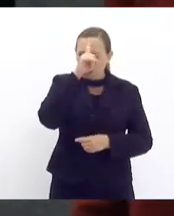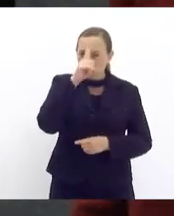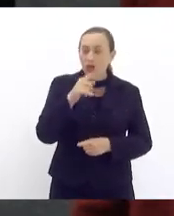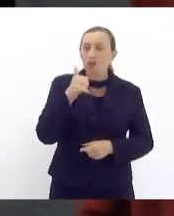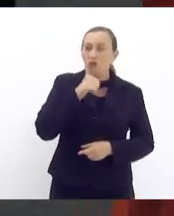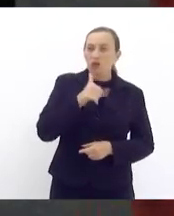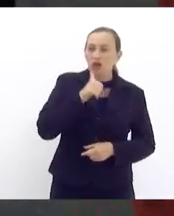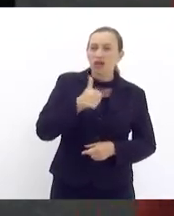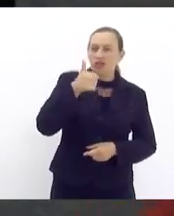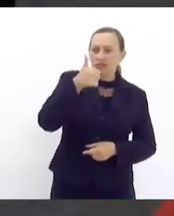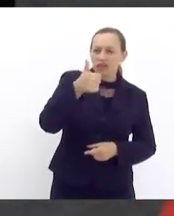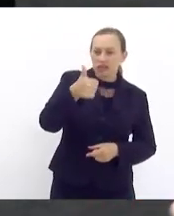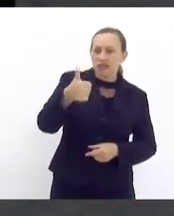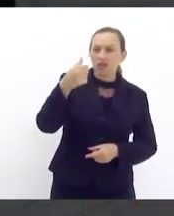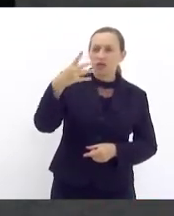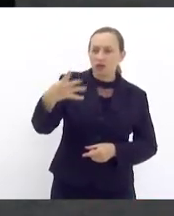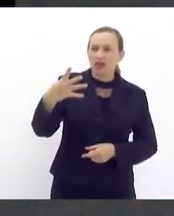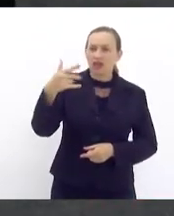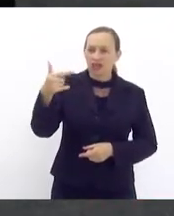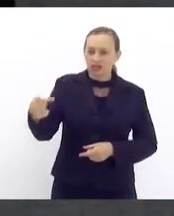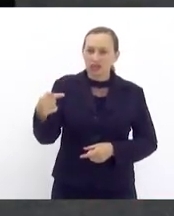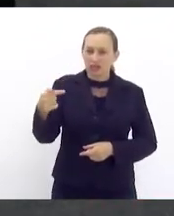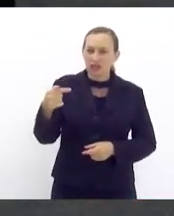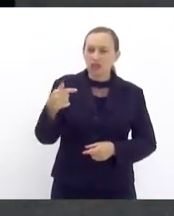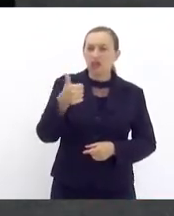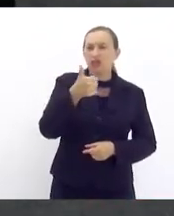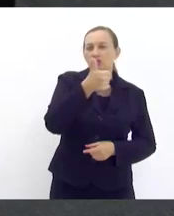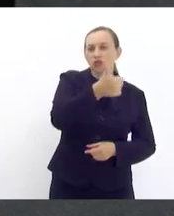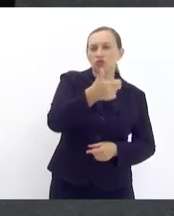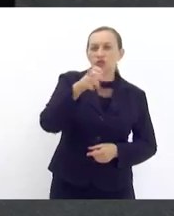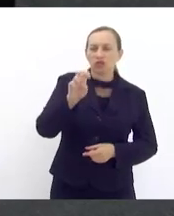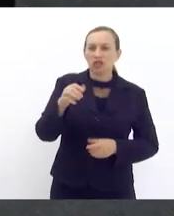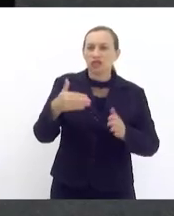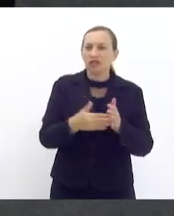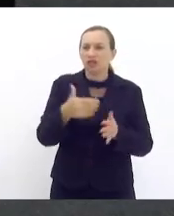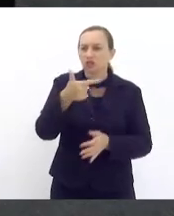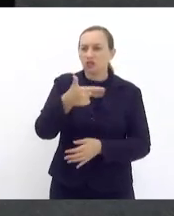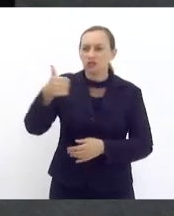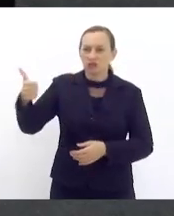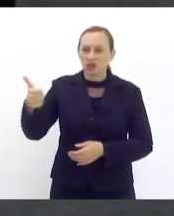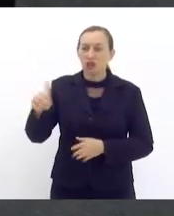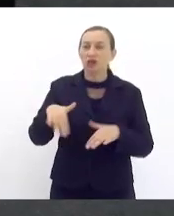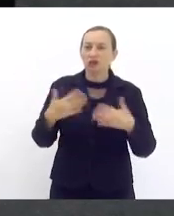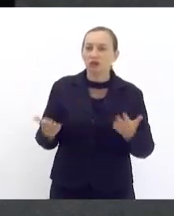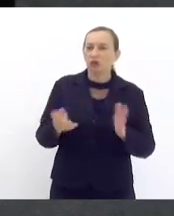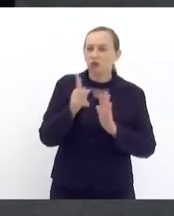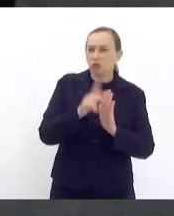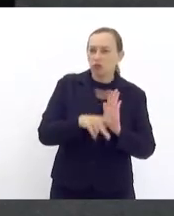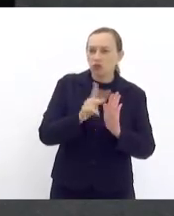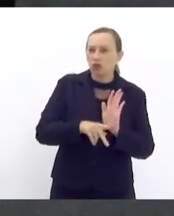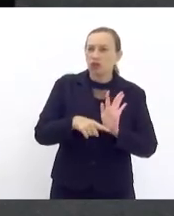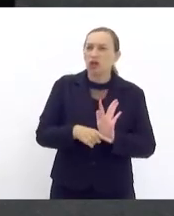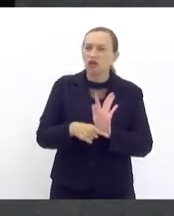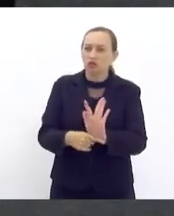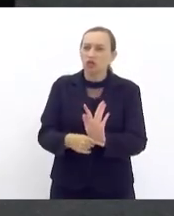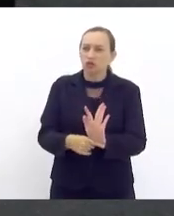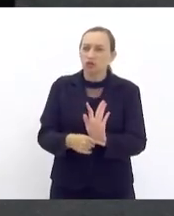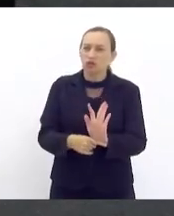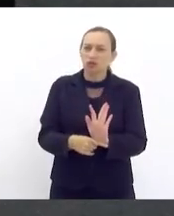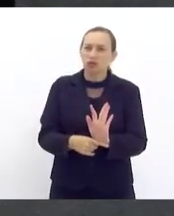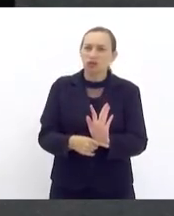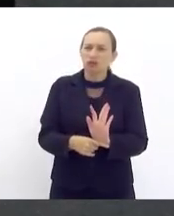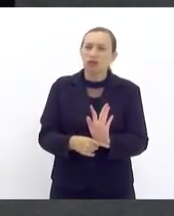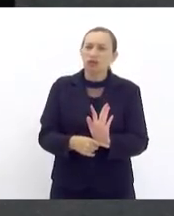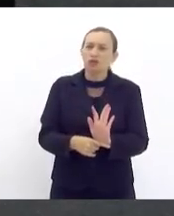147 ocorrências de 2015 até 2021 então o projeto contribui muito